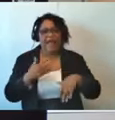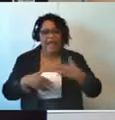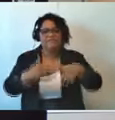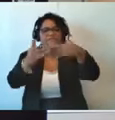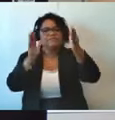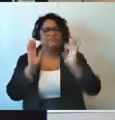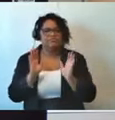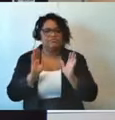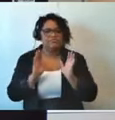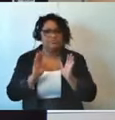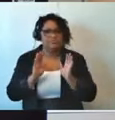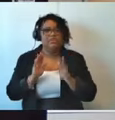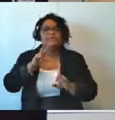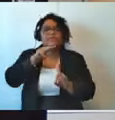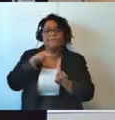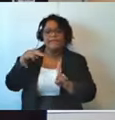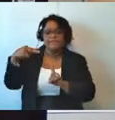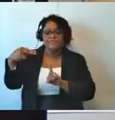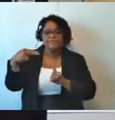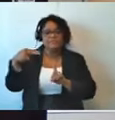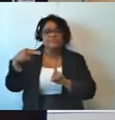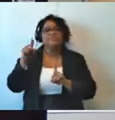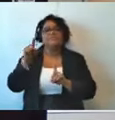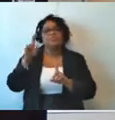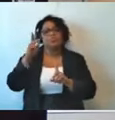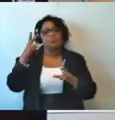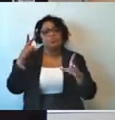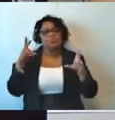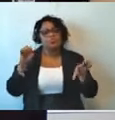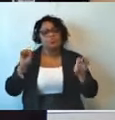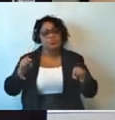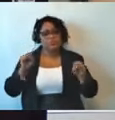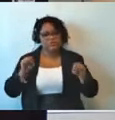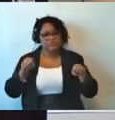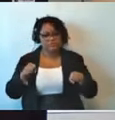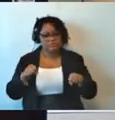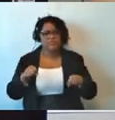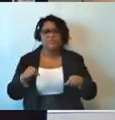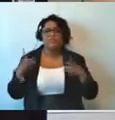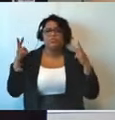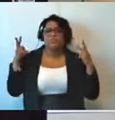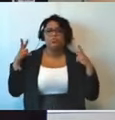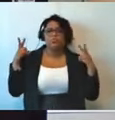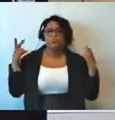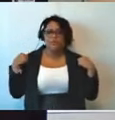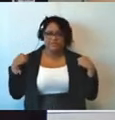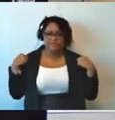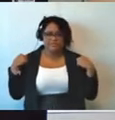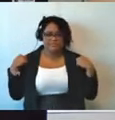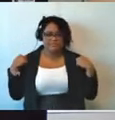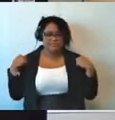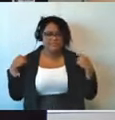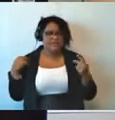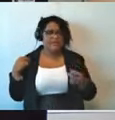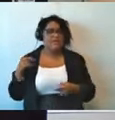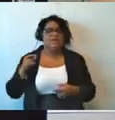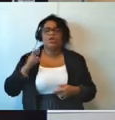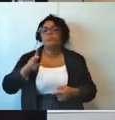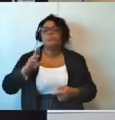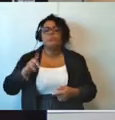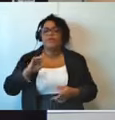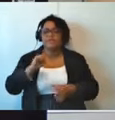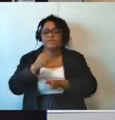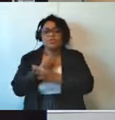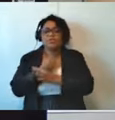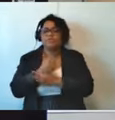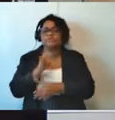do motociclista, né, e do motorista, porque eu tenho sempre enfatizado, não se trata de segurança só para o motociclista, é para o